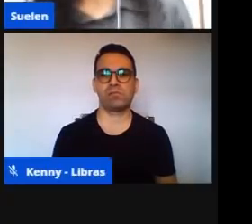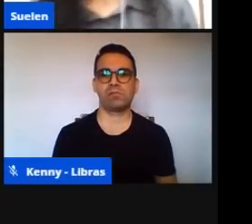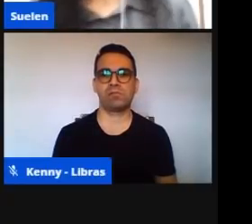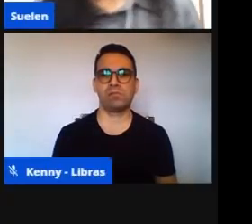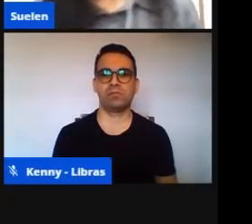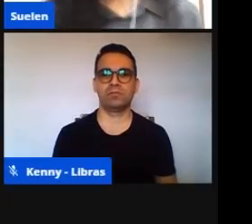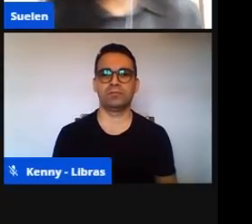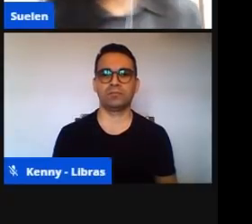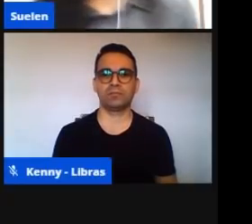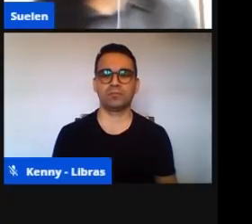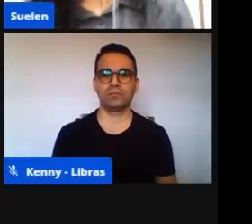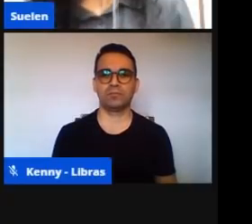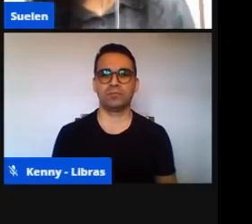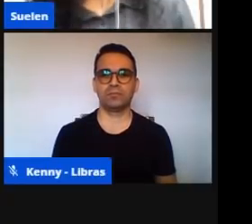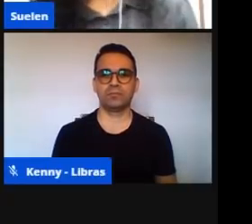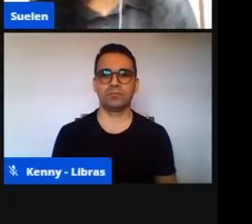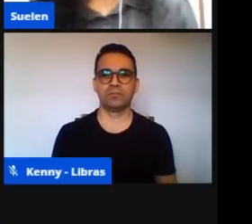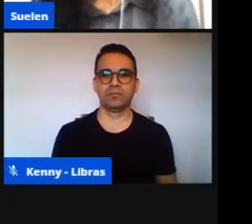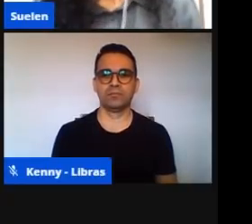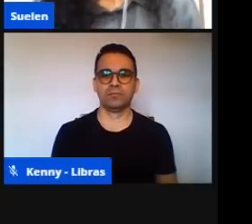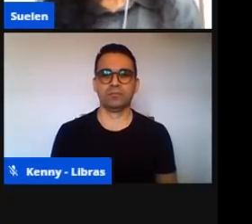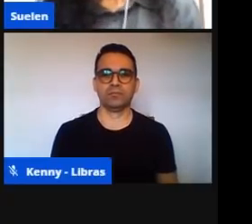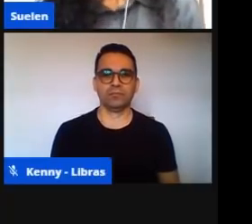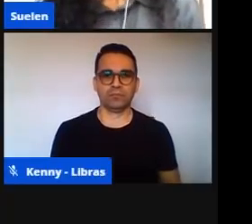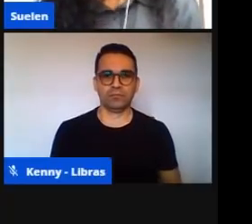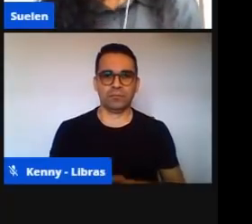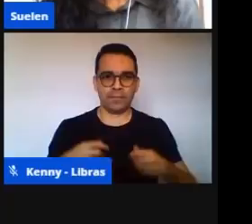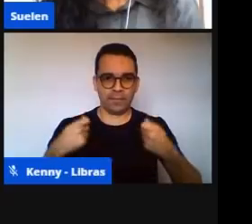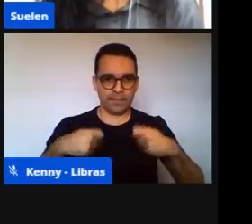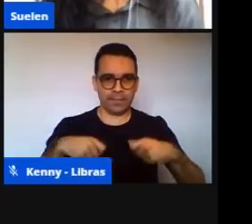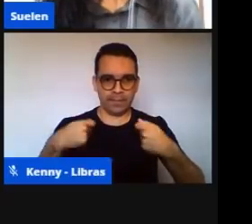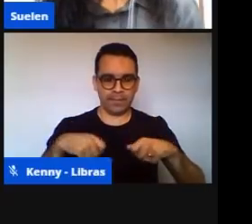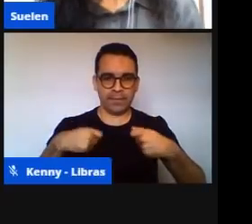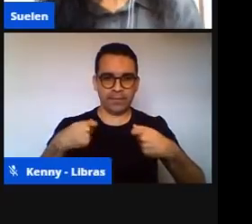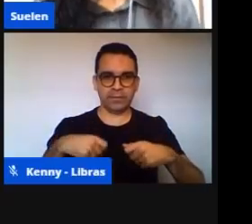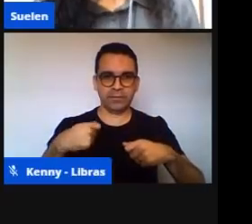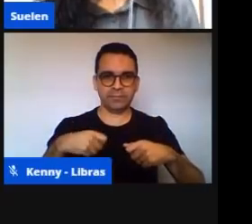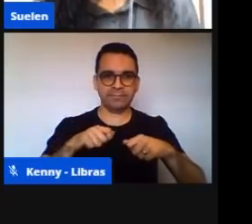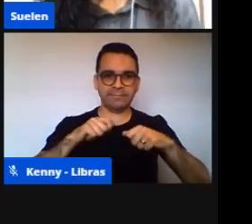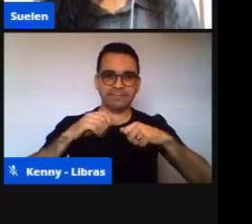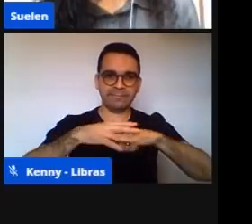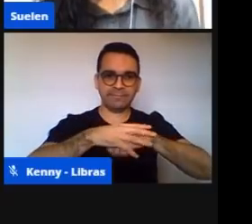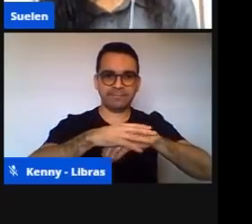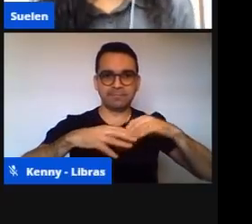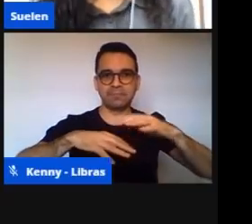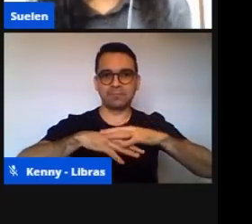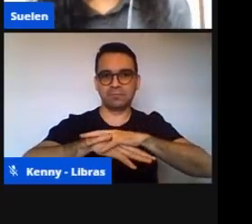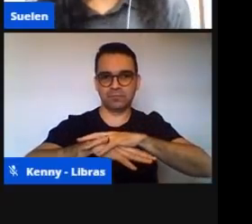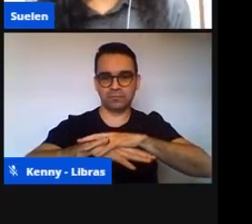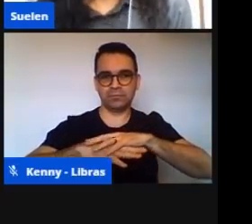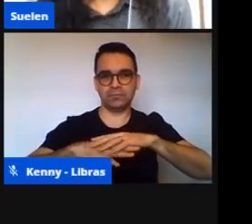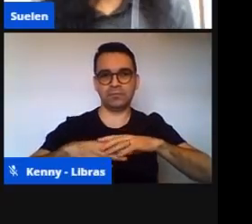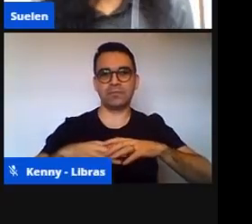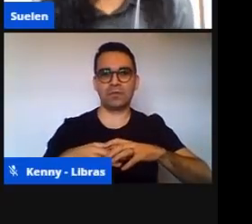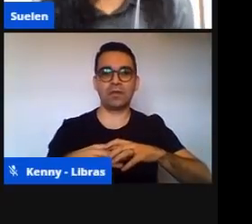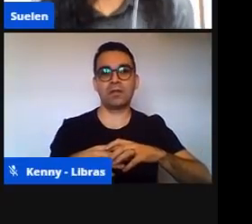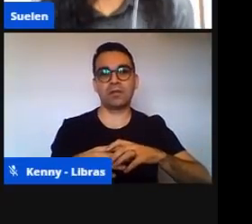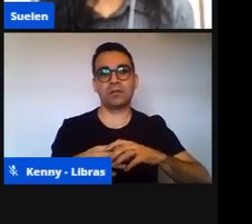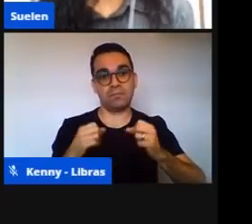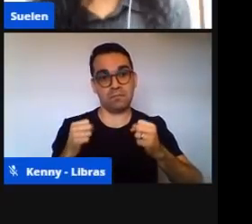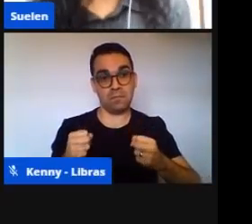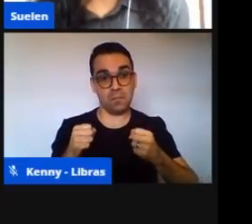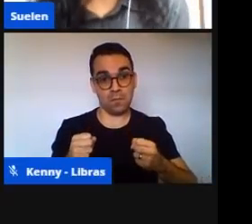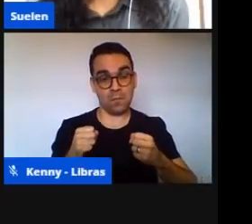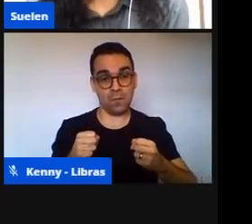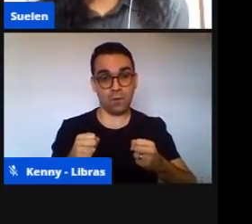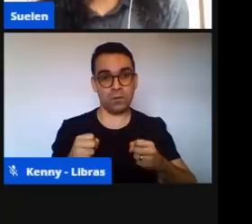respeito dessa utilização das luvas, só que não é nada que seja obrigatório. Então, o uso das luvas ele não